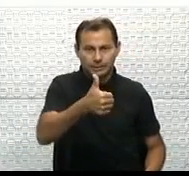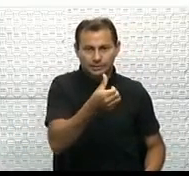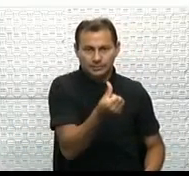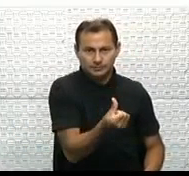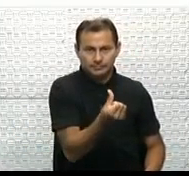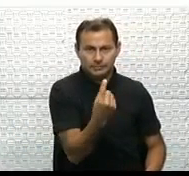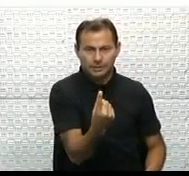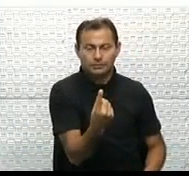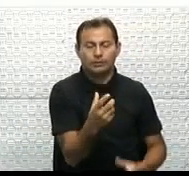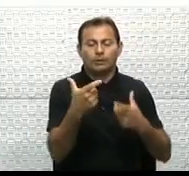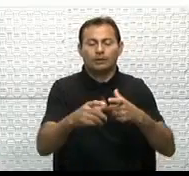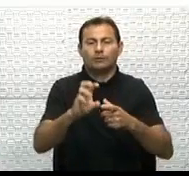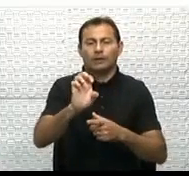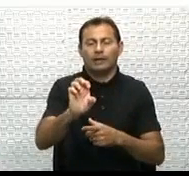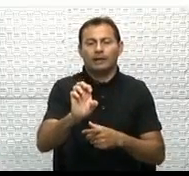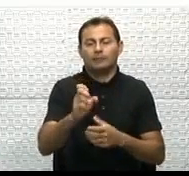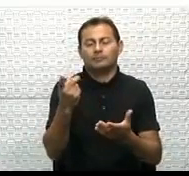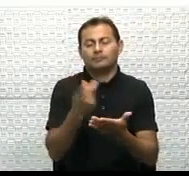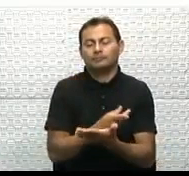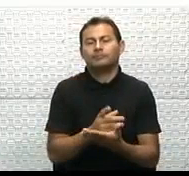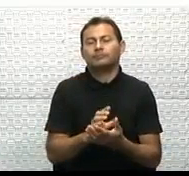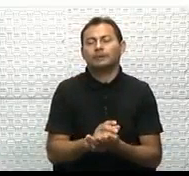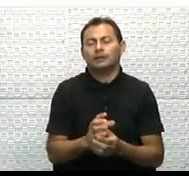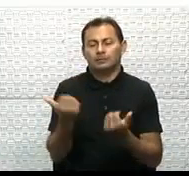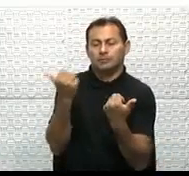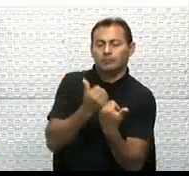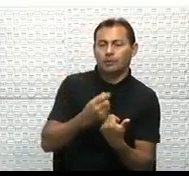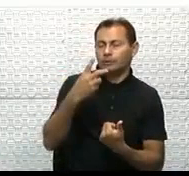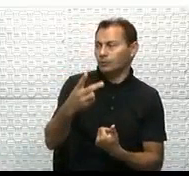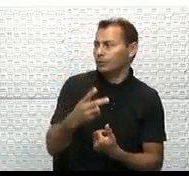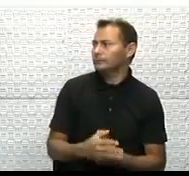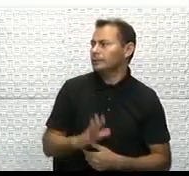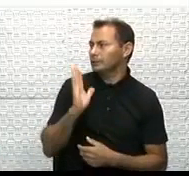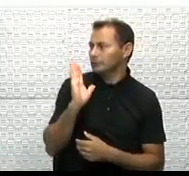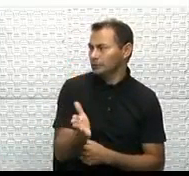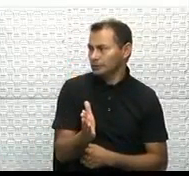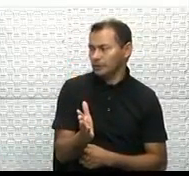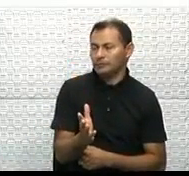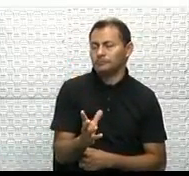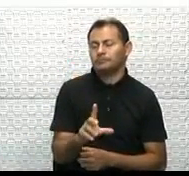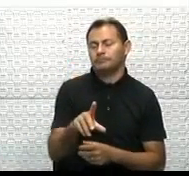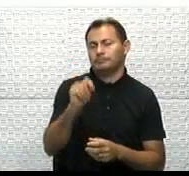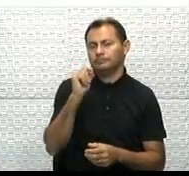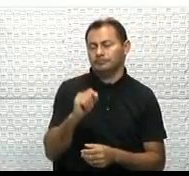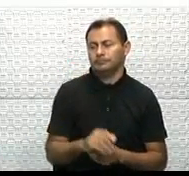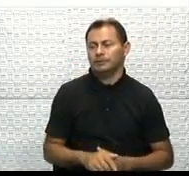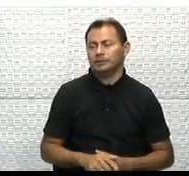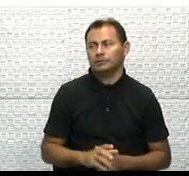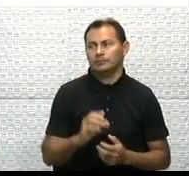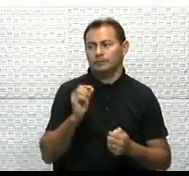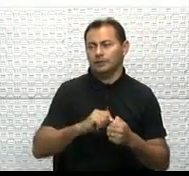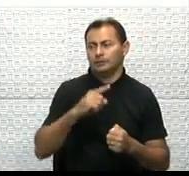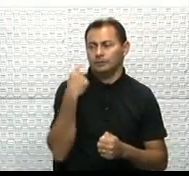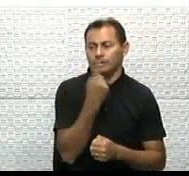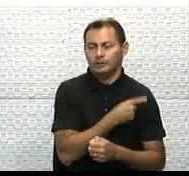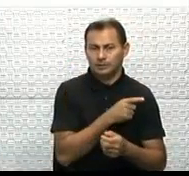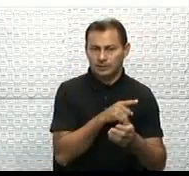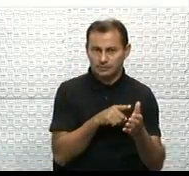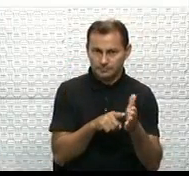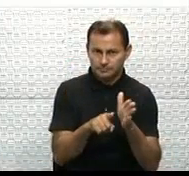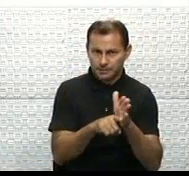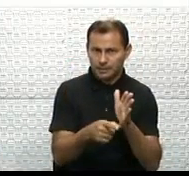E no lugar do e, que é a nossa margem de erro, substituímos por 2, que já foi determinado, já foi estipulado no nosso